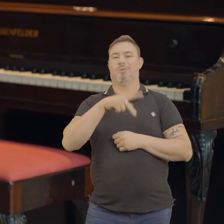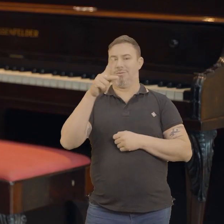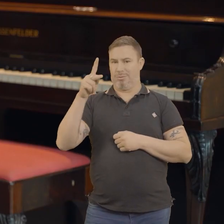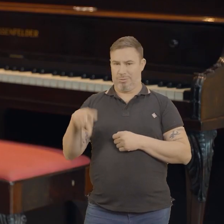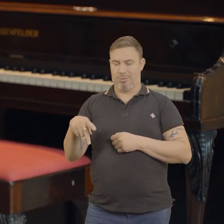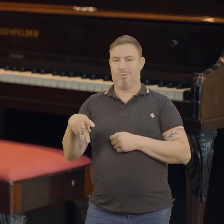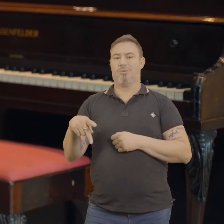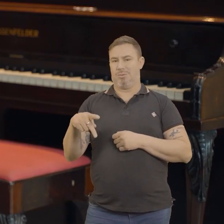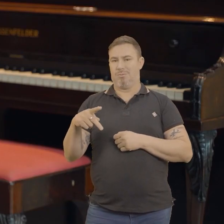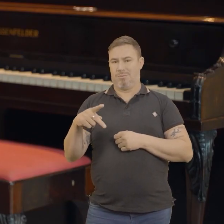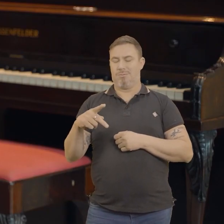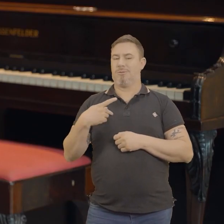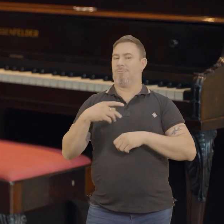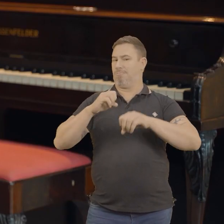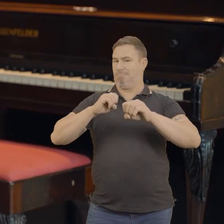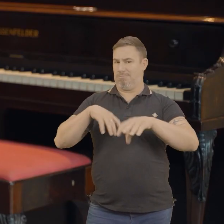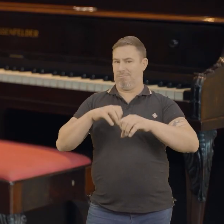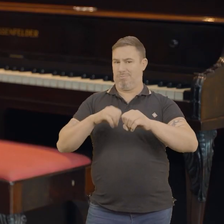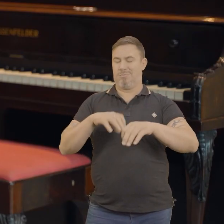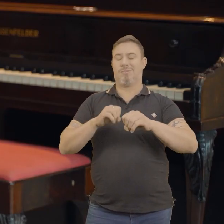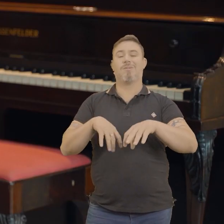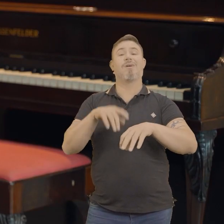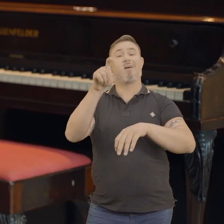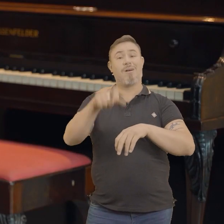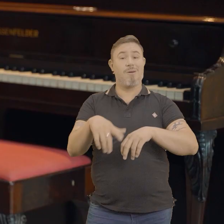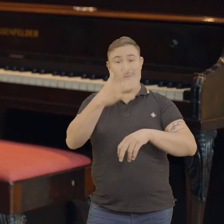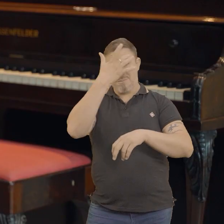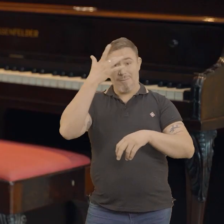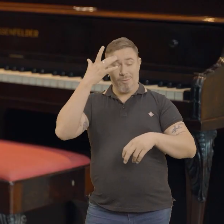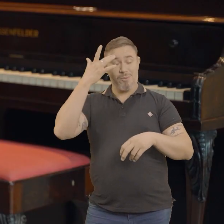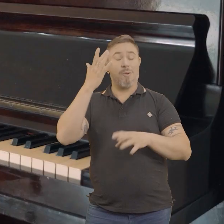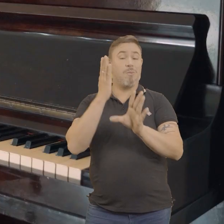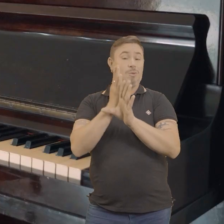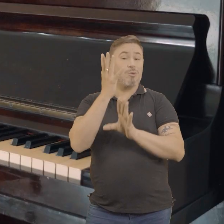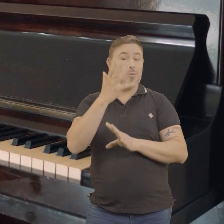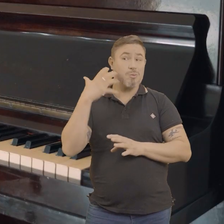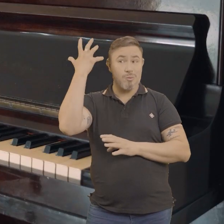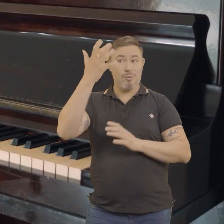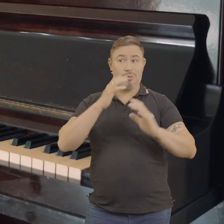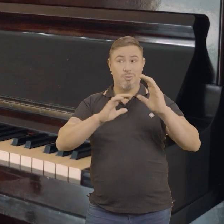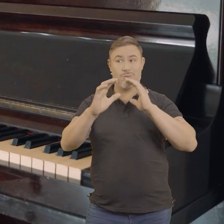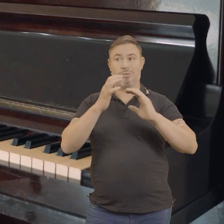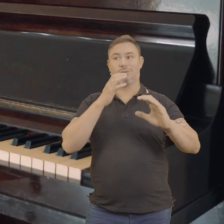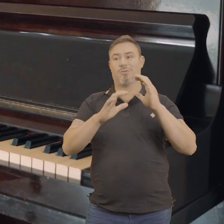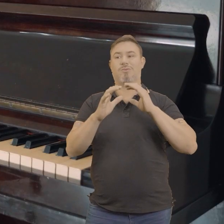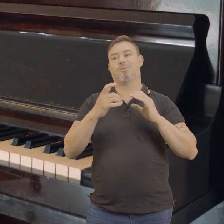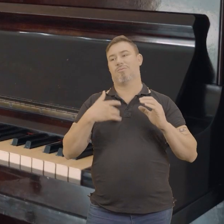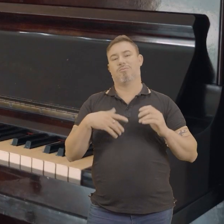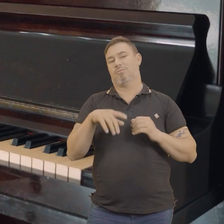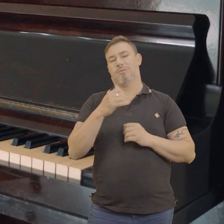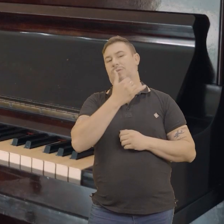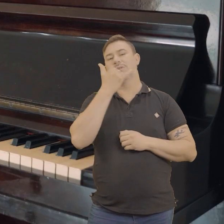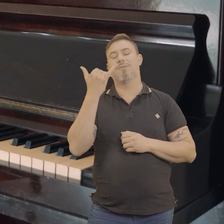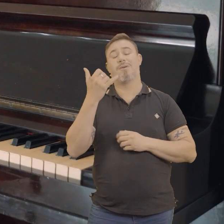para formar o ouvinte através do canto. O coral fazia parte do currículo. Era